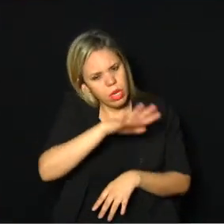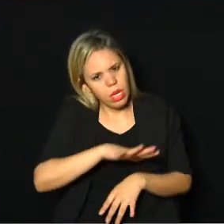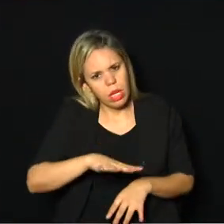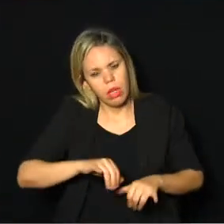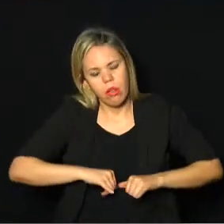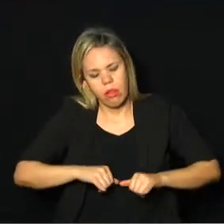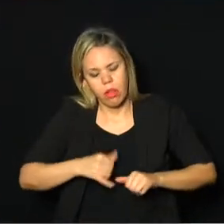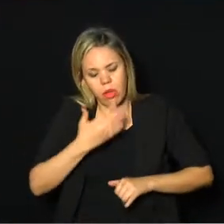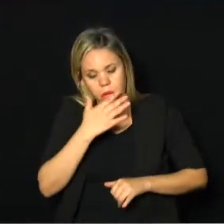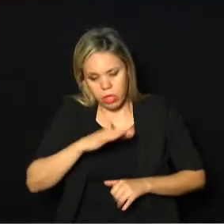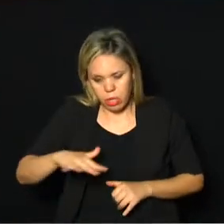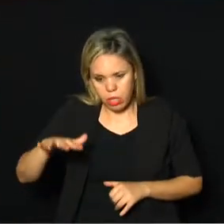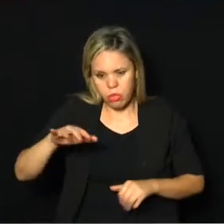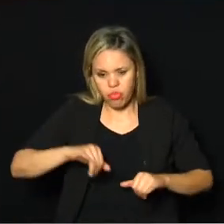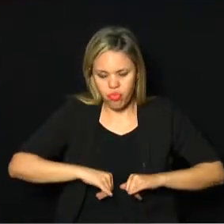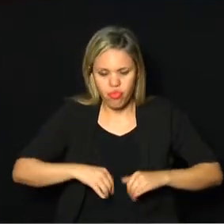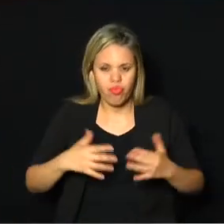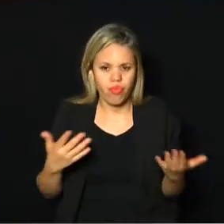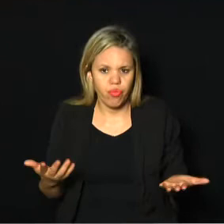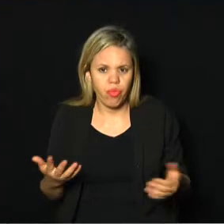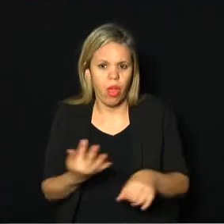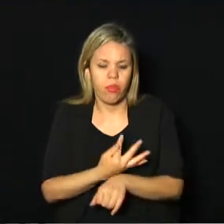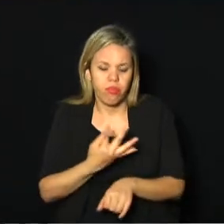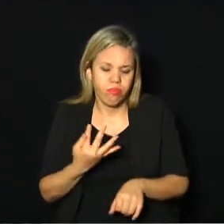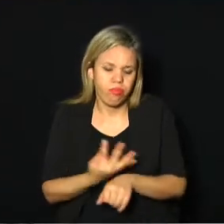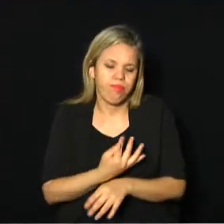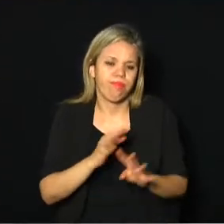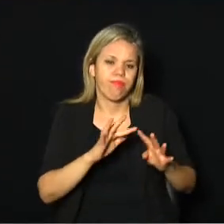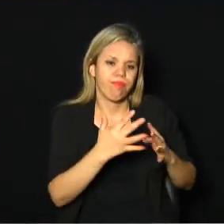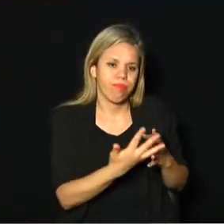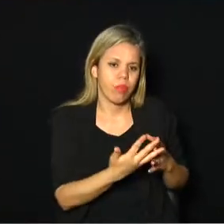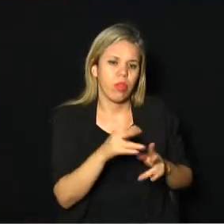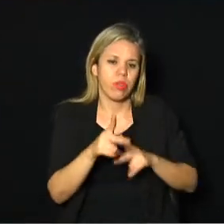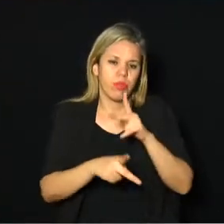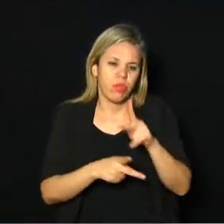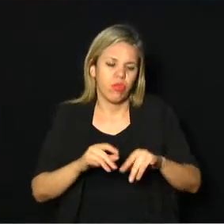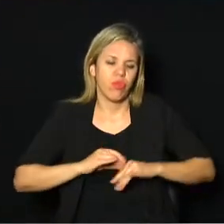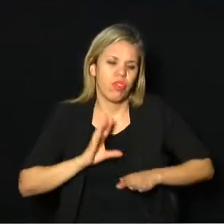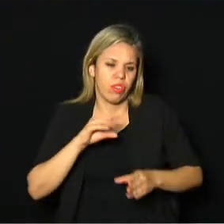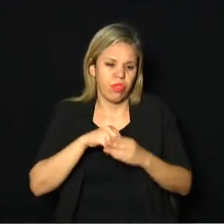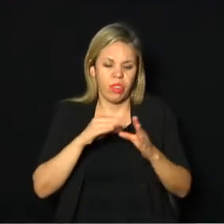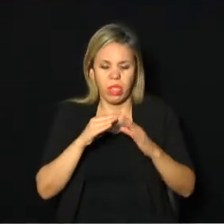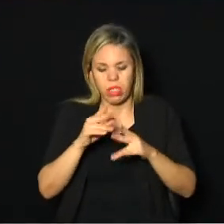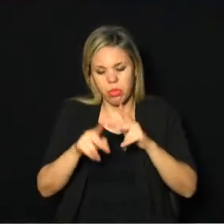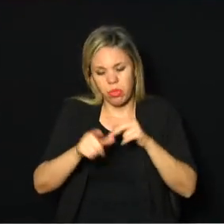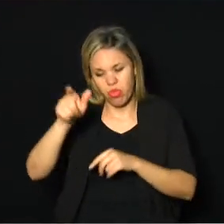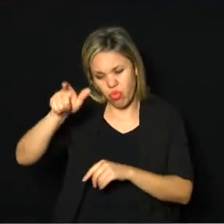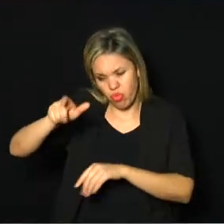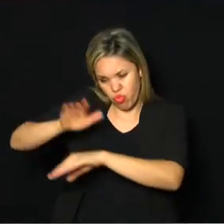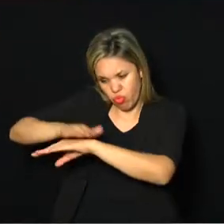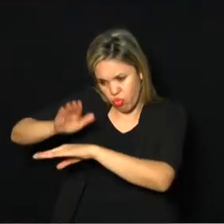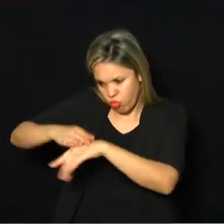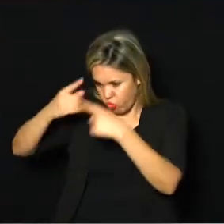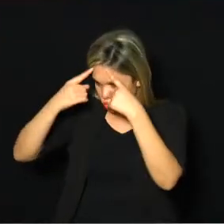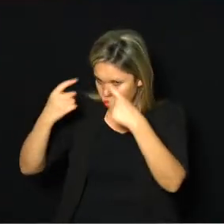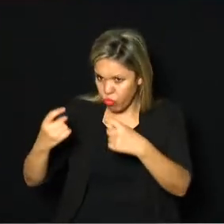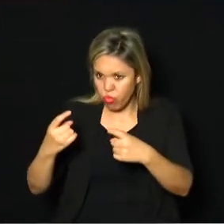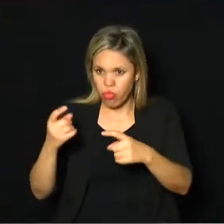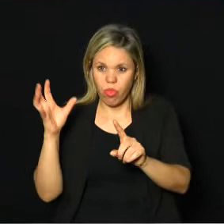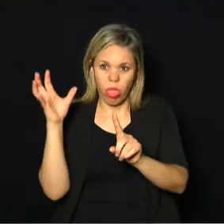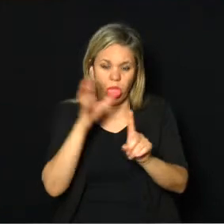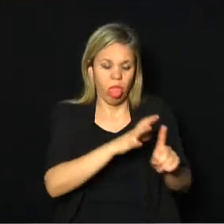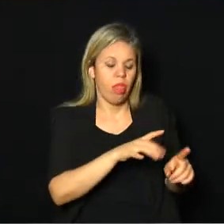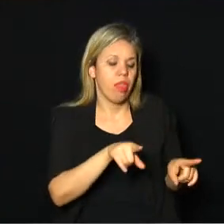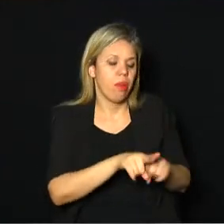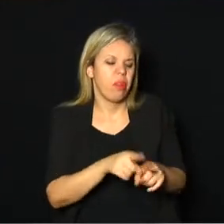e crianças estão em isolamento com seus agressores, uma dificuldade de acessar